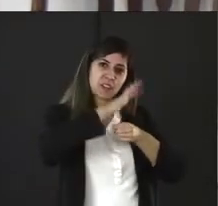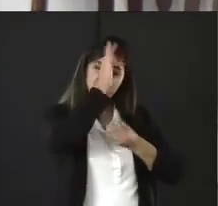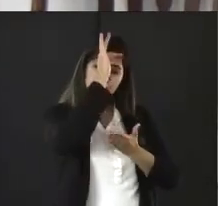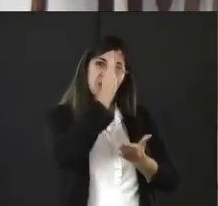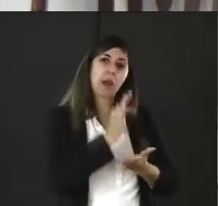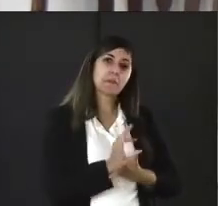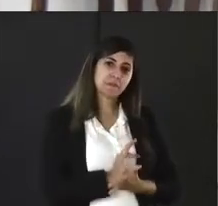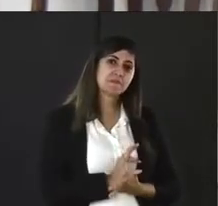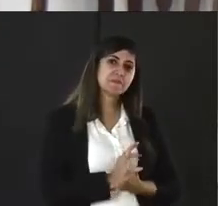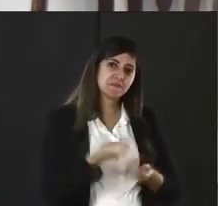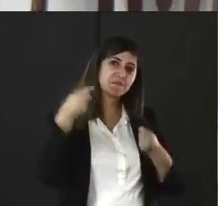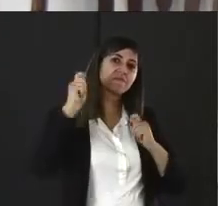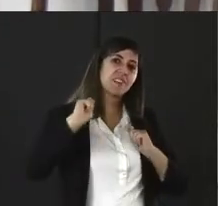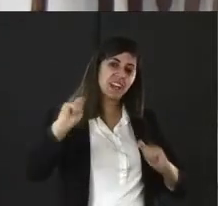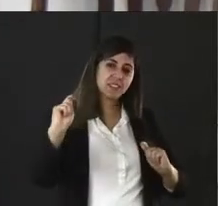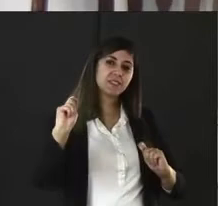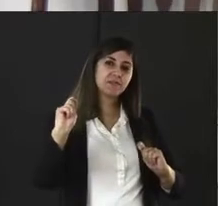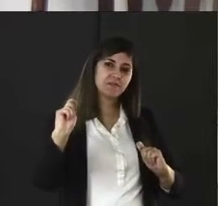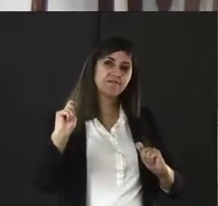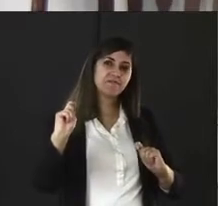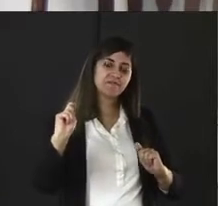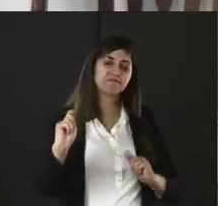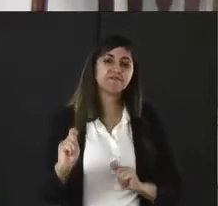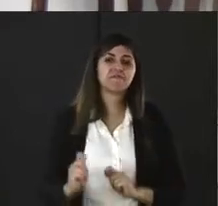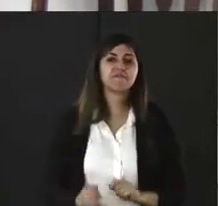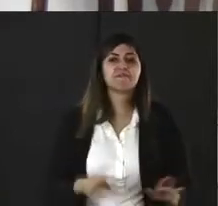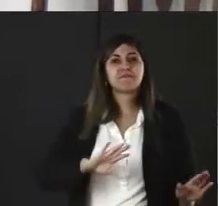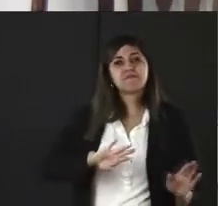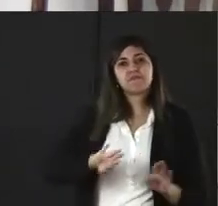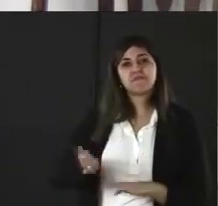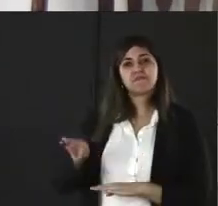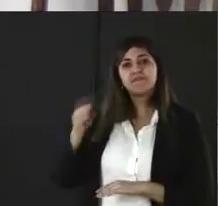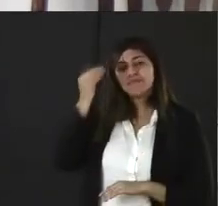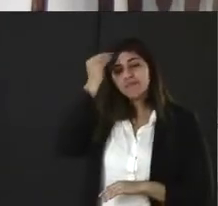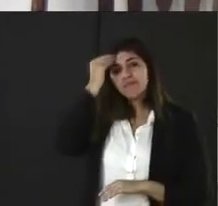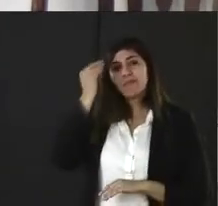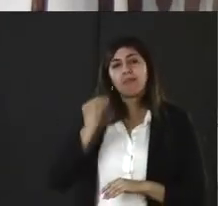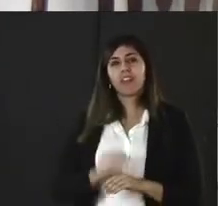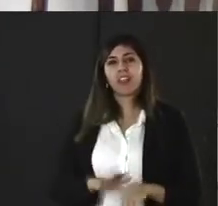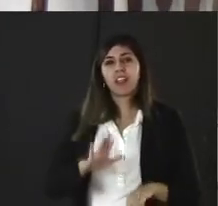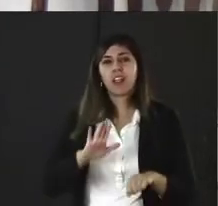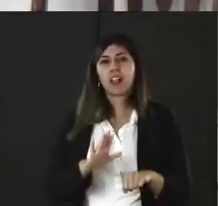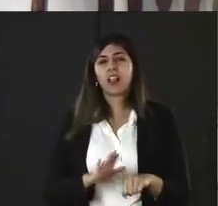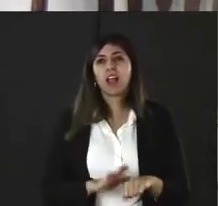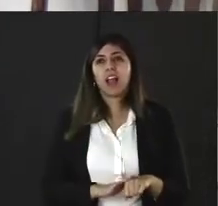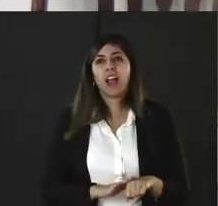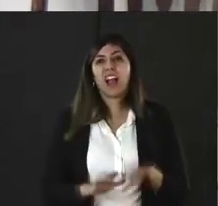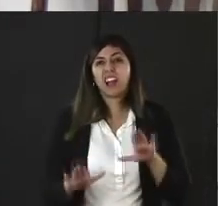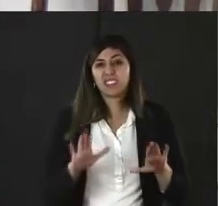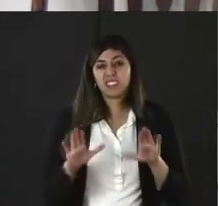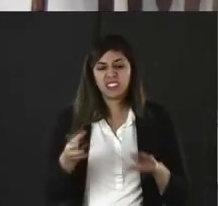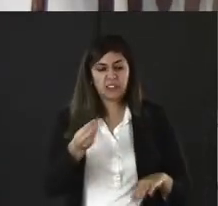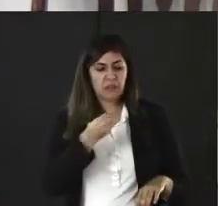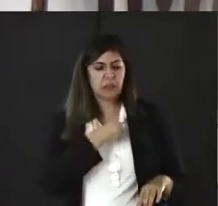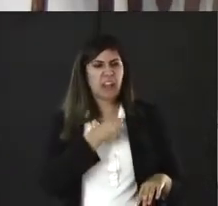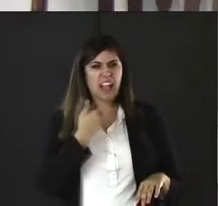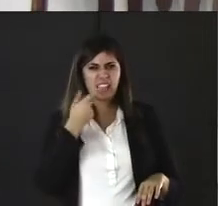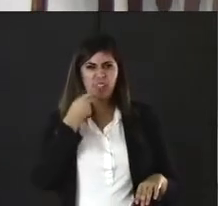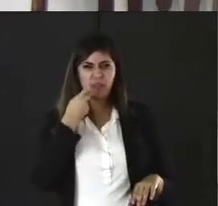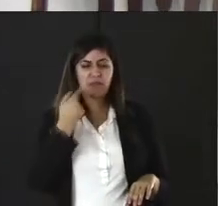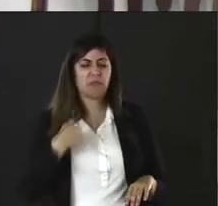o oposto também é verdadeiro quanto menos reconhecemos os nossos pecados provavelmente